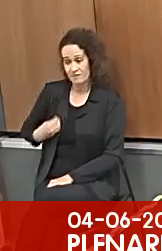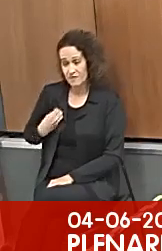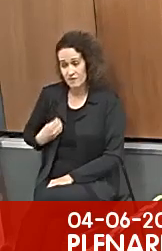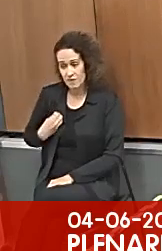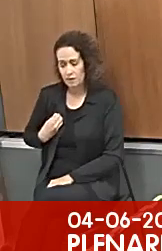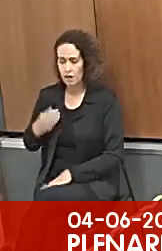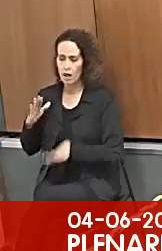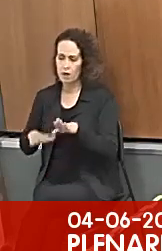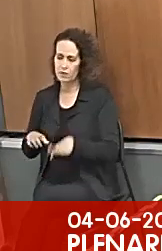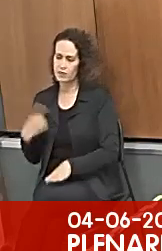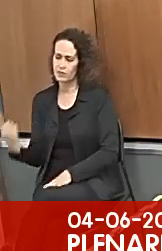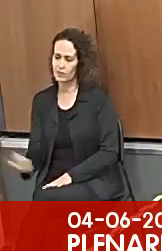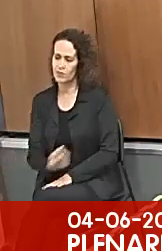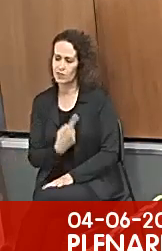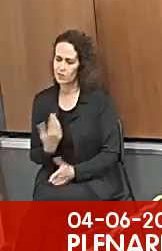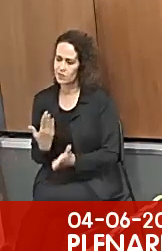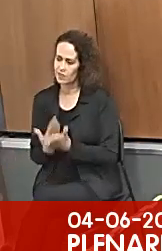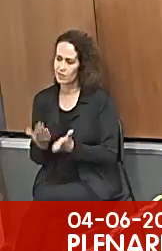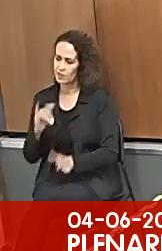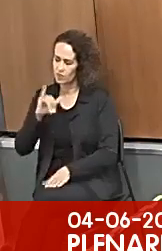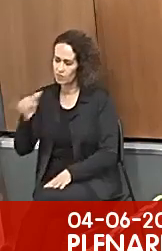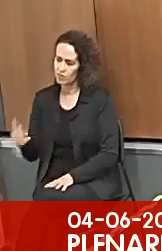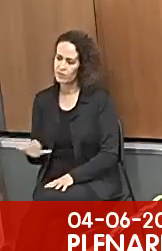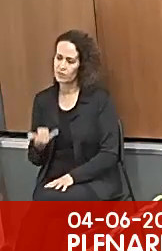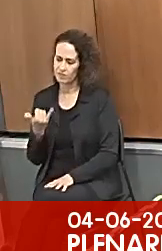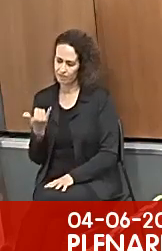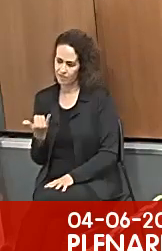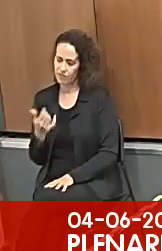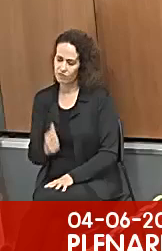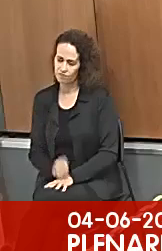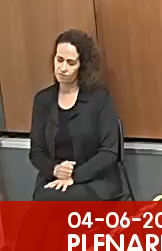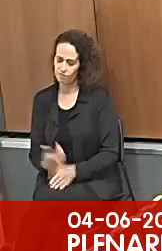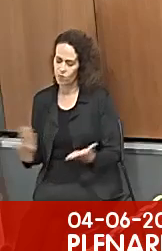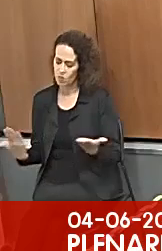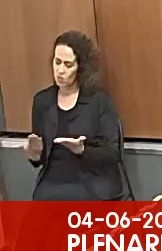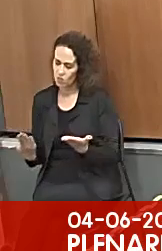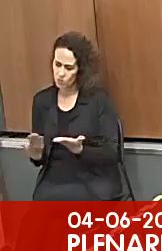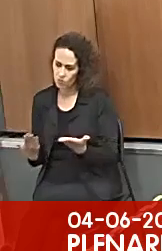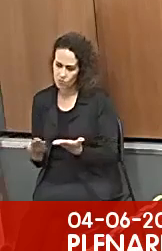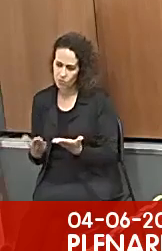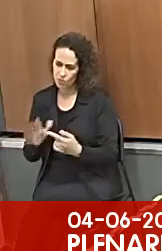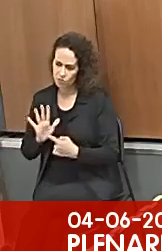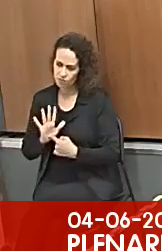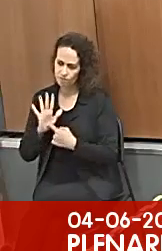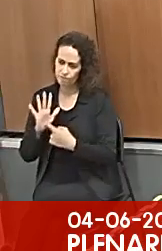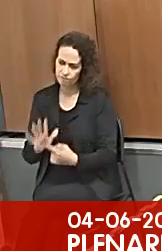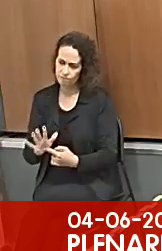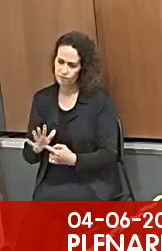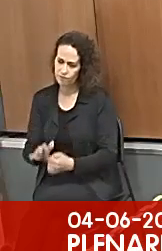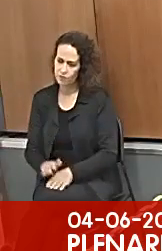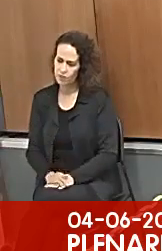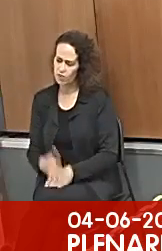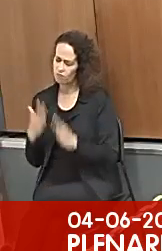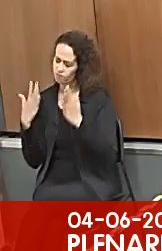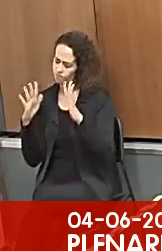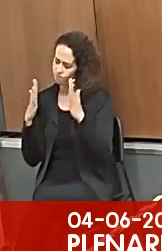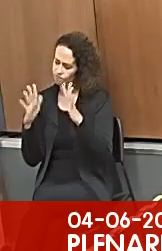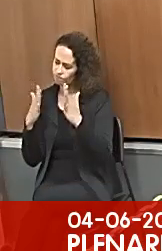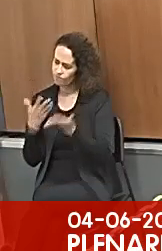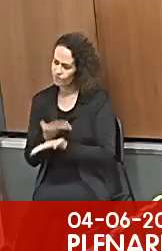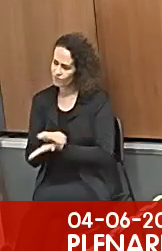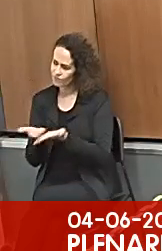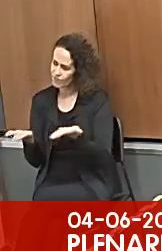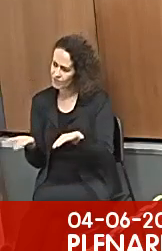gente perde a oportunidade de homenagear, e aqui hoje o gesto é esse, é homenagear vocês que estão ali